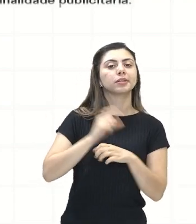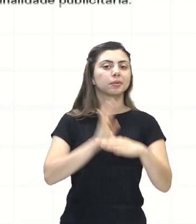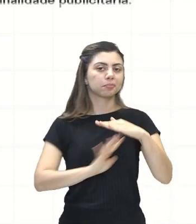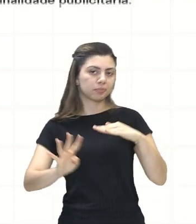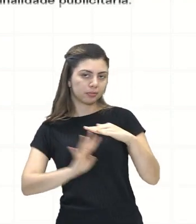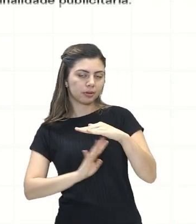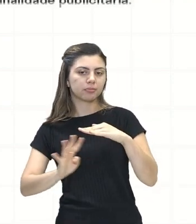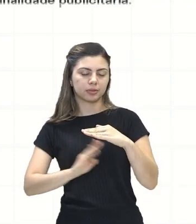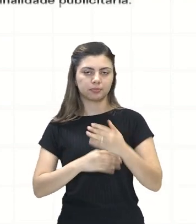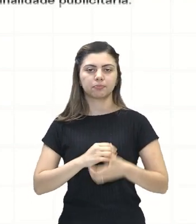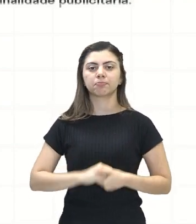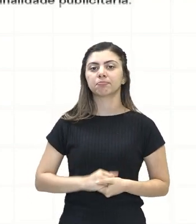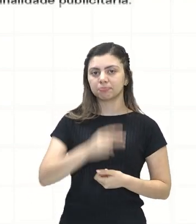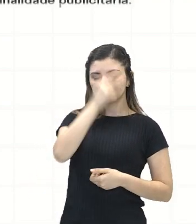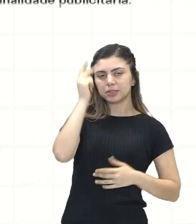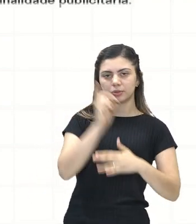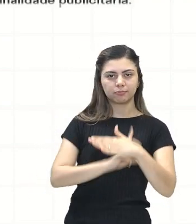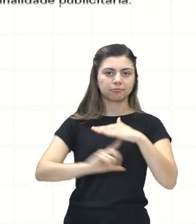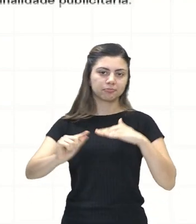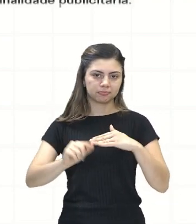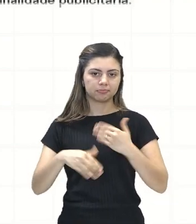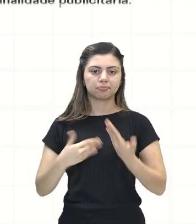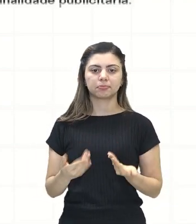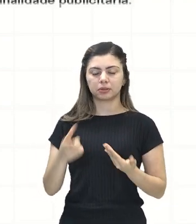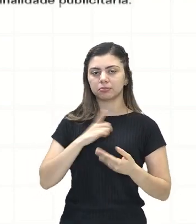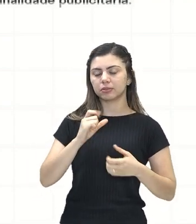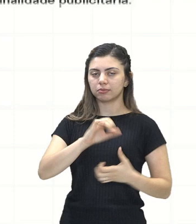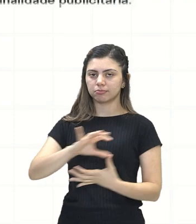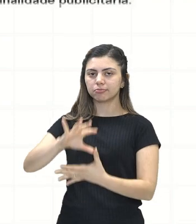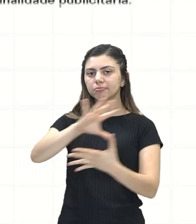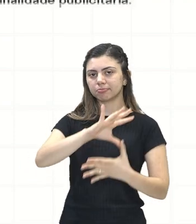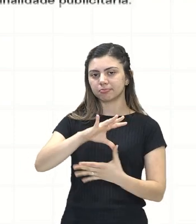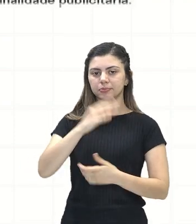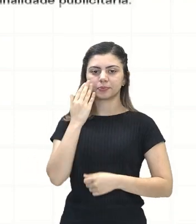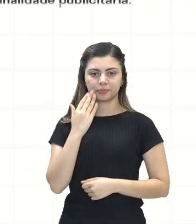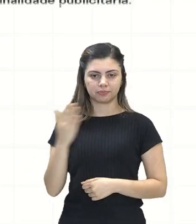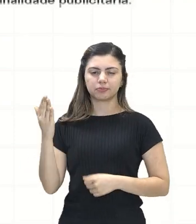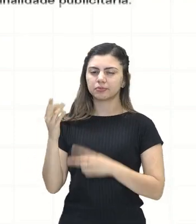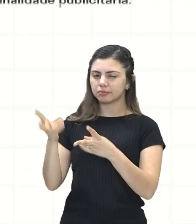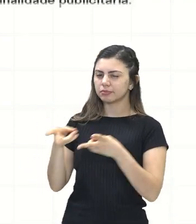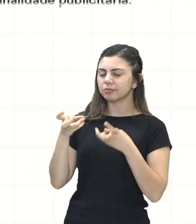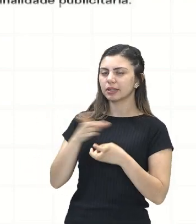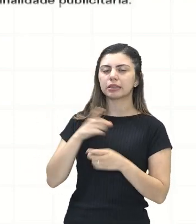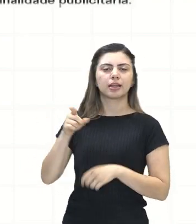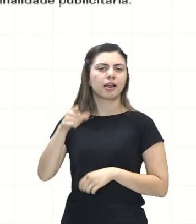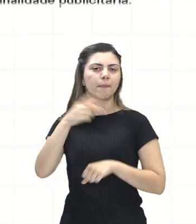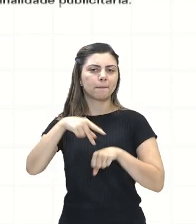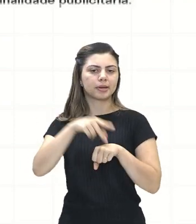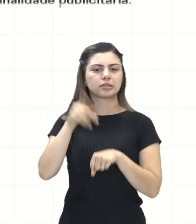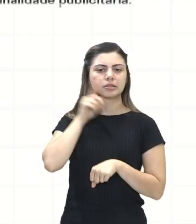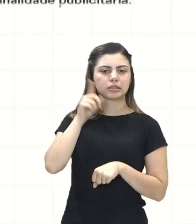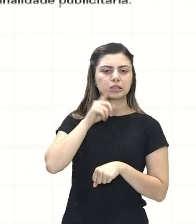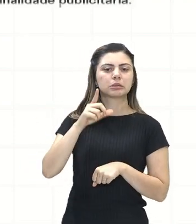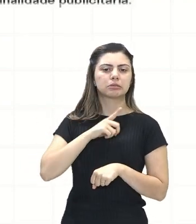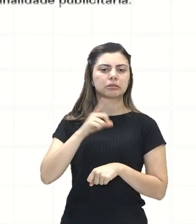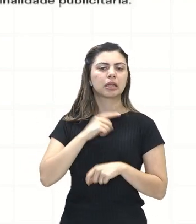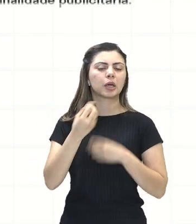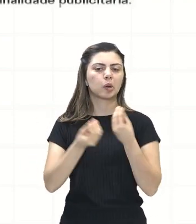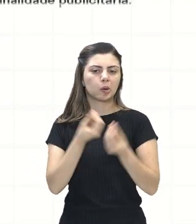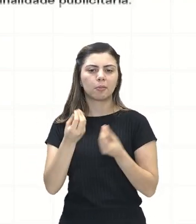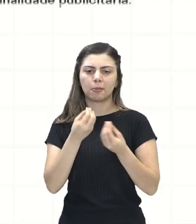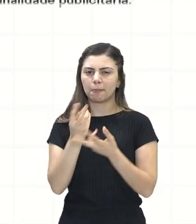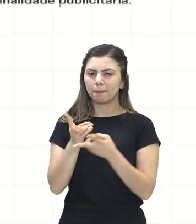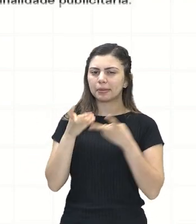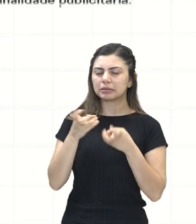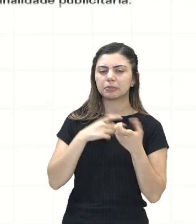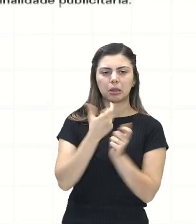pessoas refugiadas dentro ali do continente americano. A gente observa que os Estados Unidos concentram uma quantidade aí